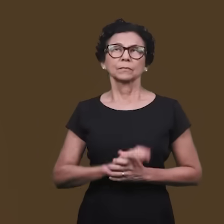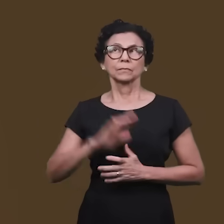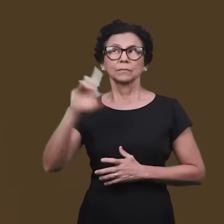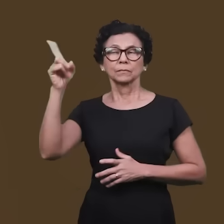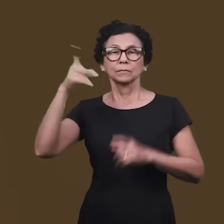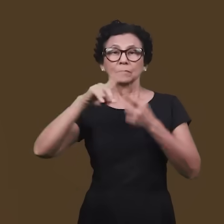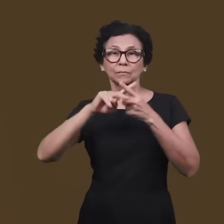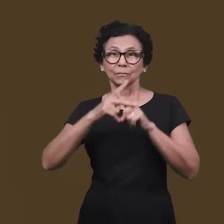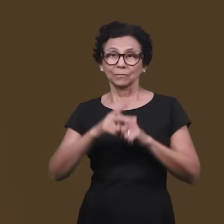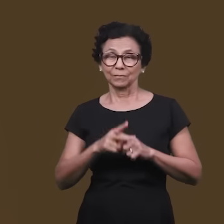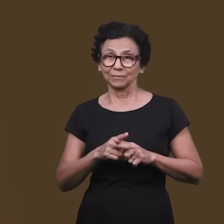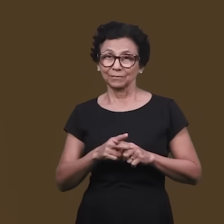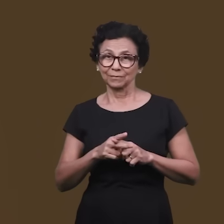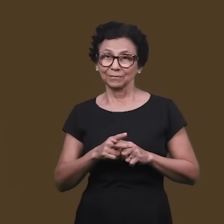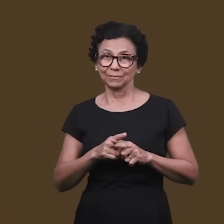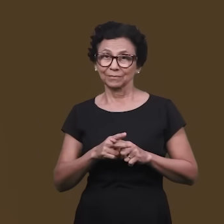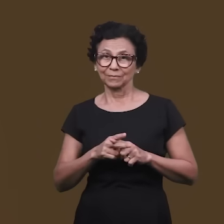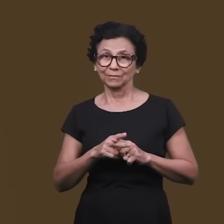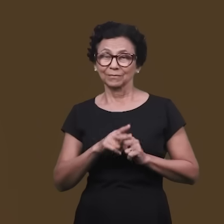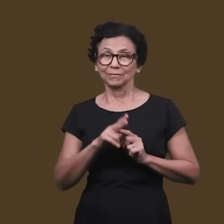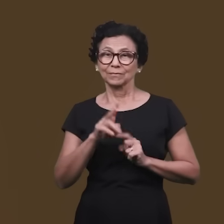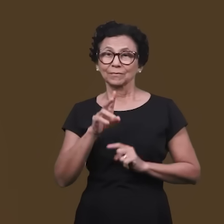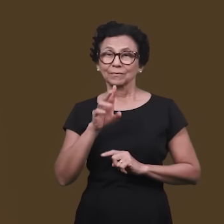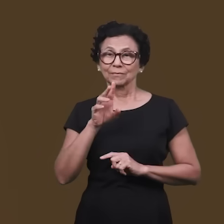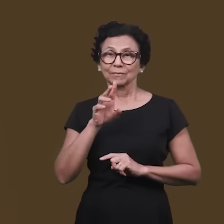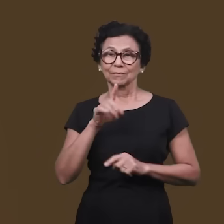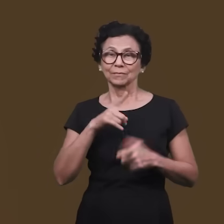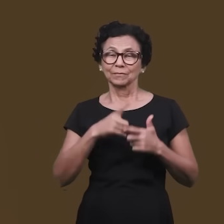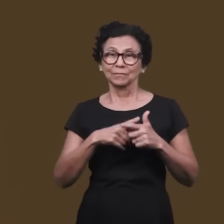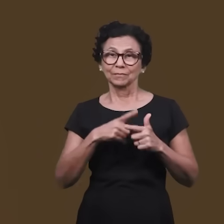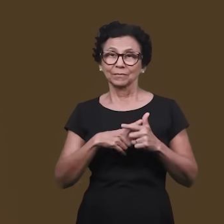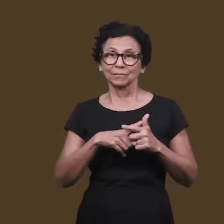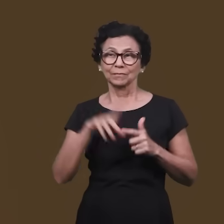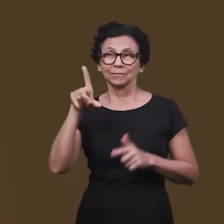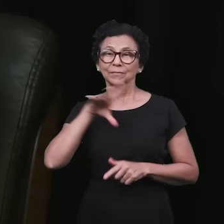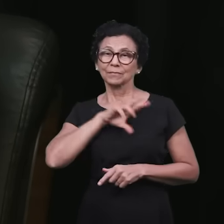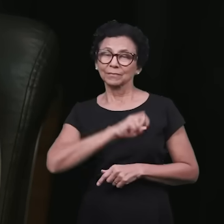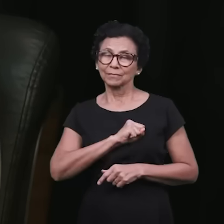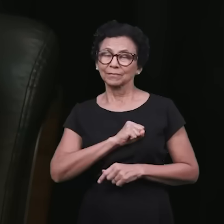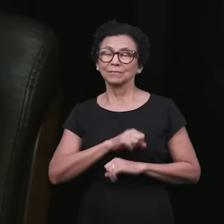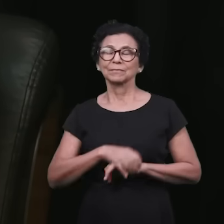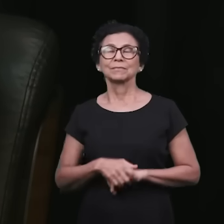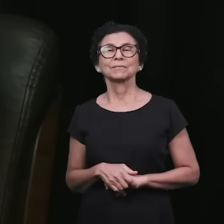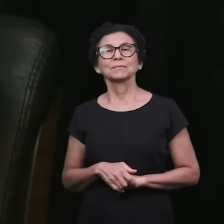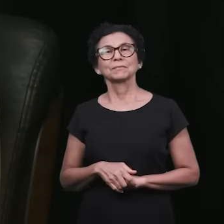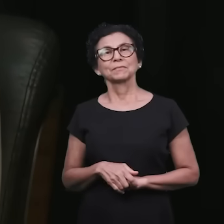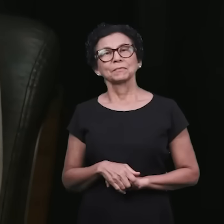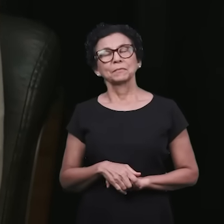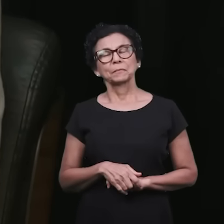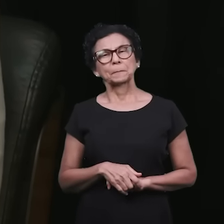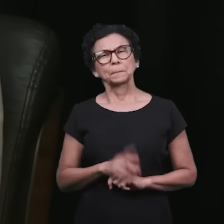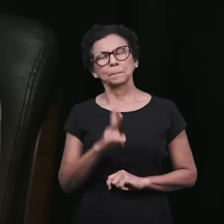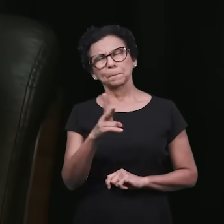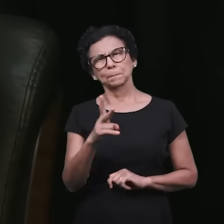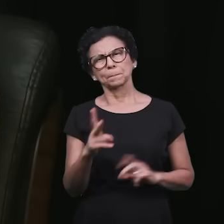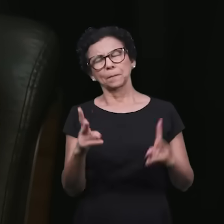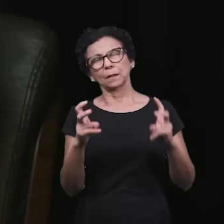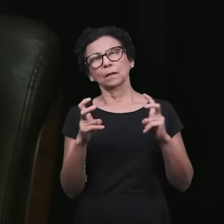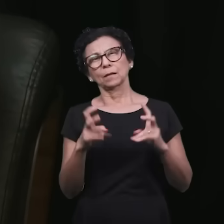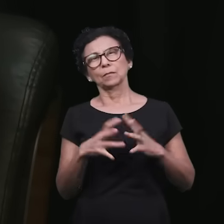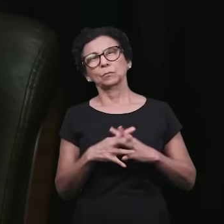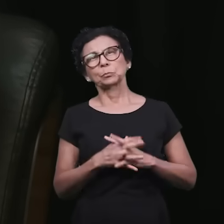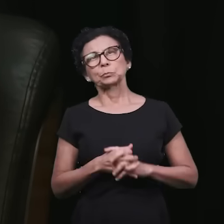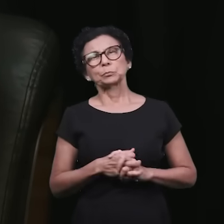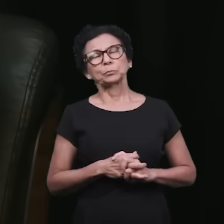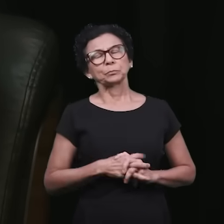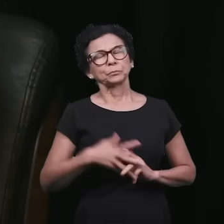ama. Exatamente. Então, não é o pastor que está corrigindo. E agora eu gostaria de dar mais uma observação. Quando eu vim para